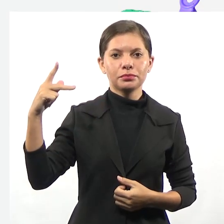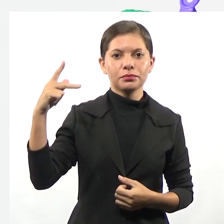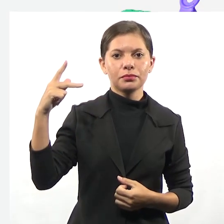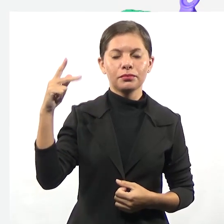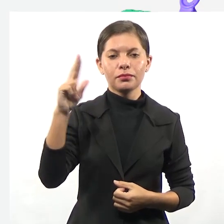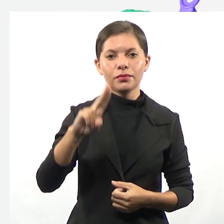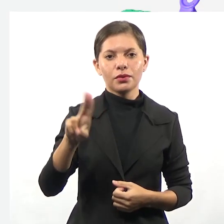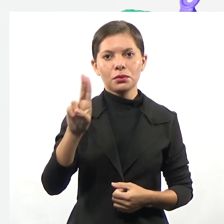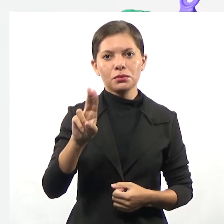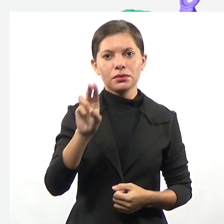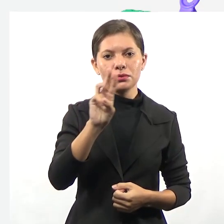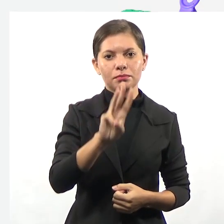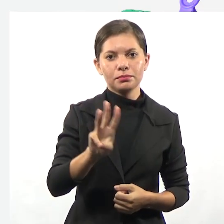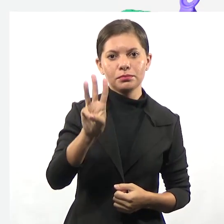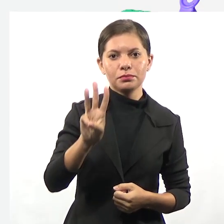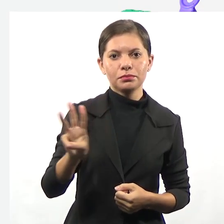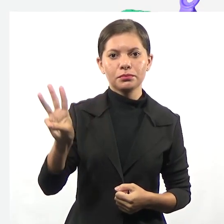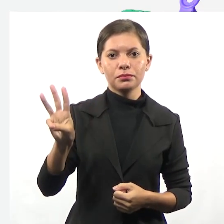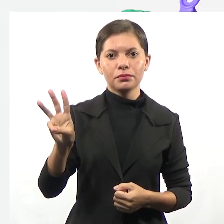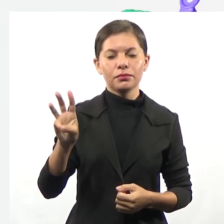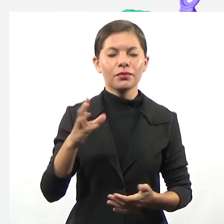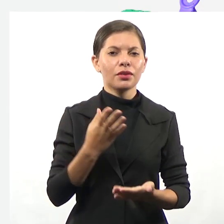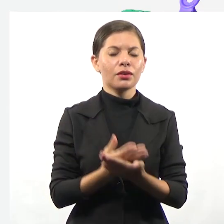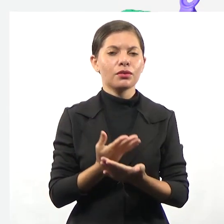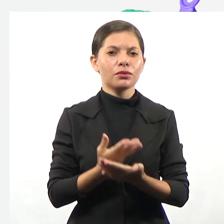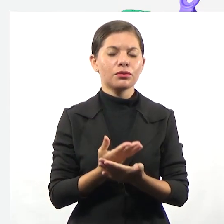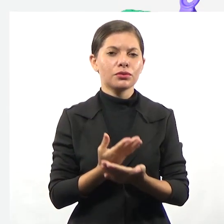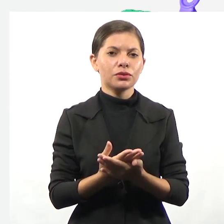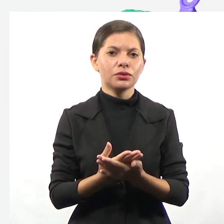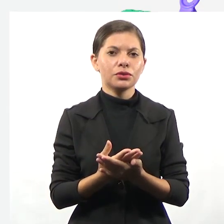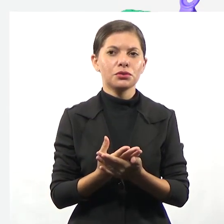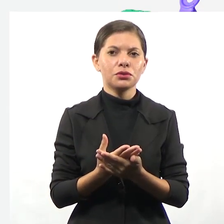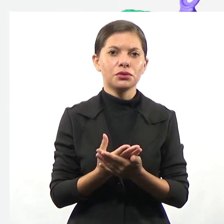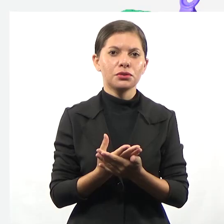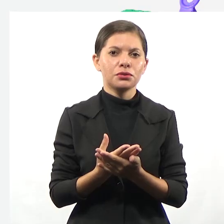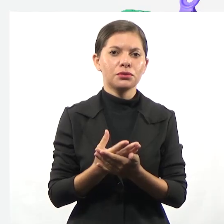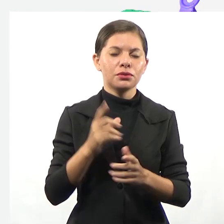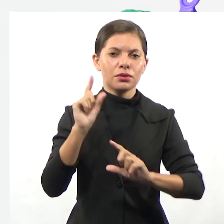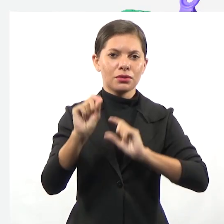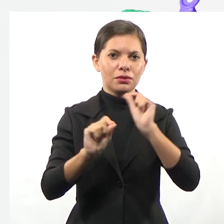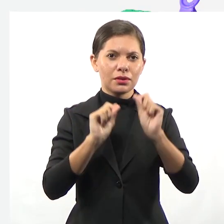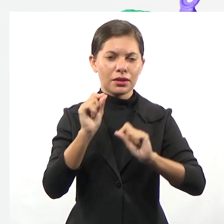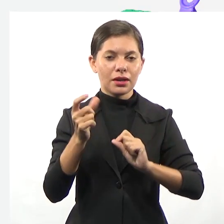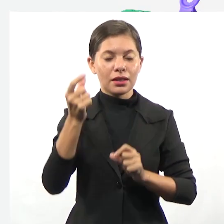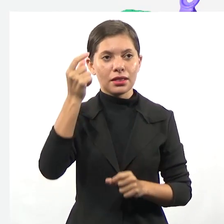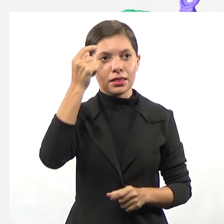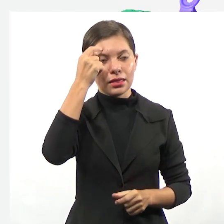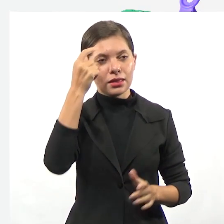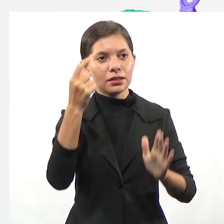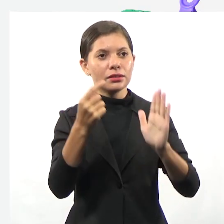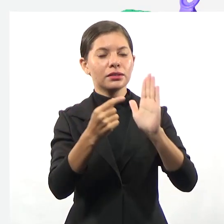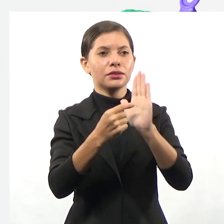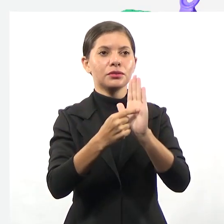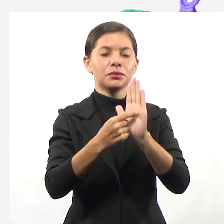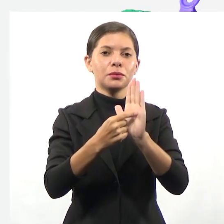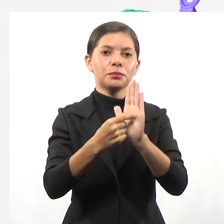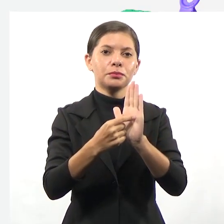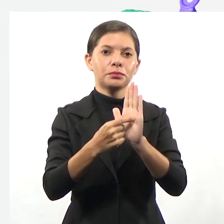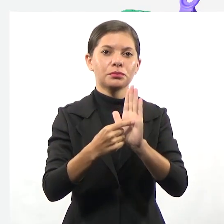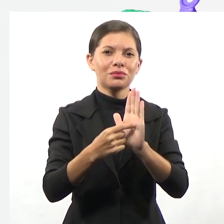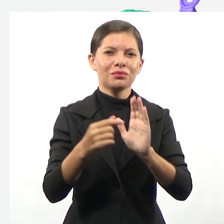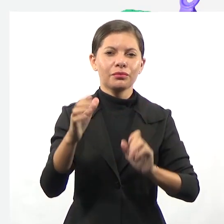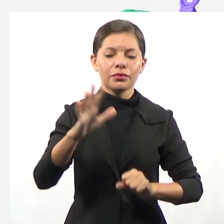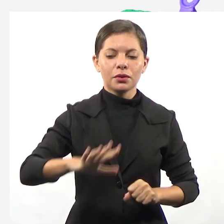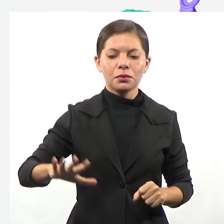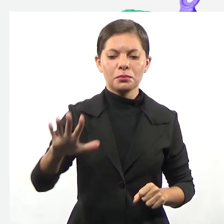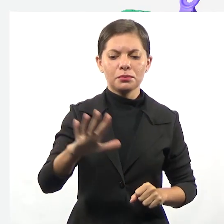aprendizado de máquina. Uma das áreas do aprendizado de máquina, já que a ideia de aprendizado de máquina é que a máquina consiga